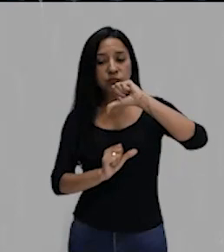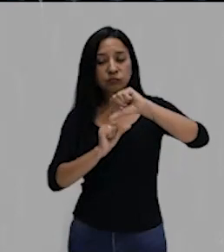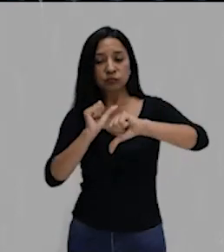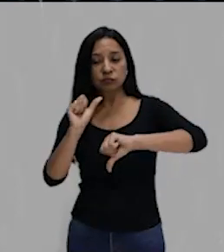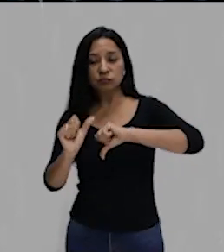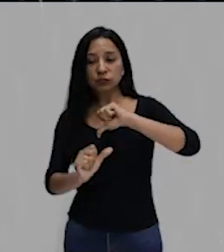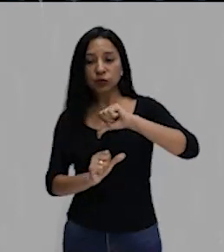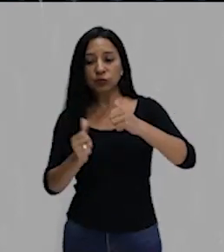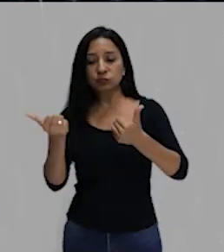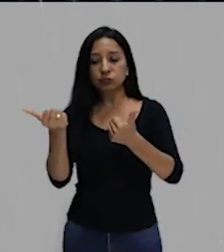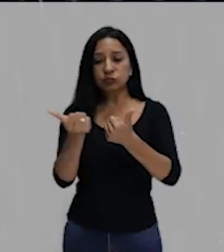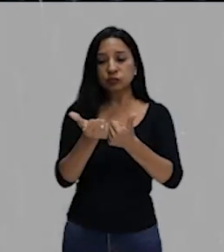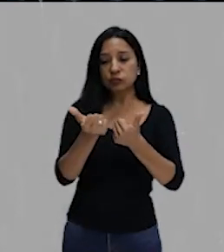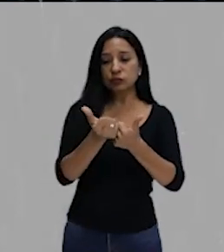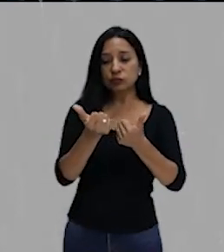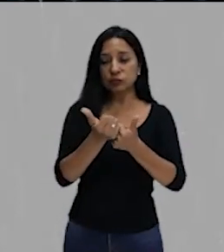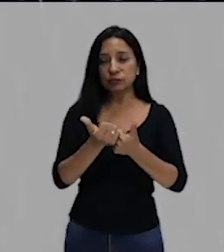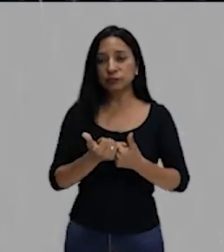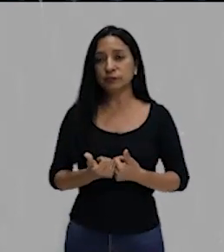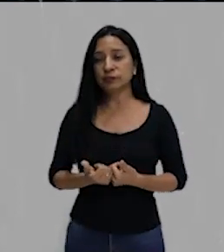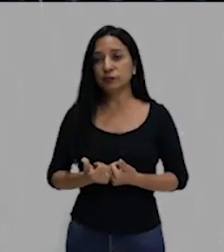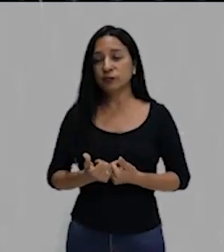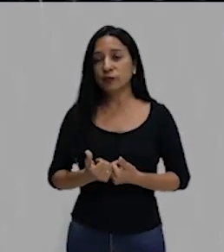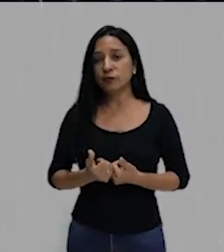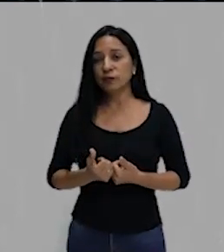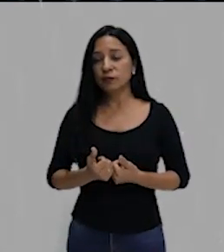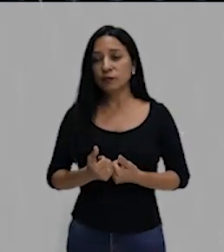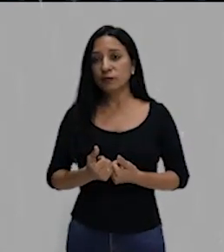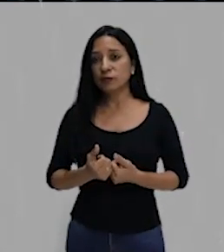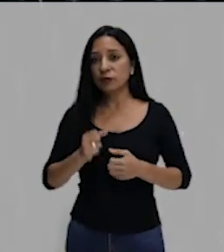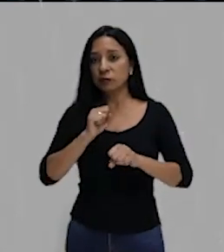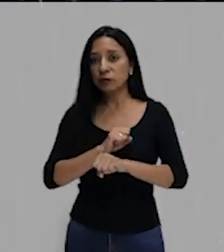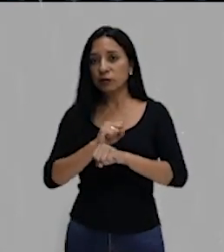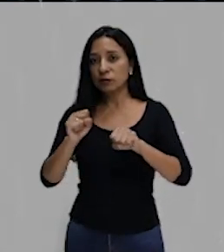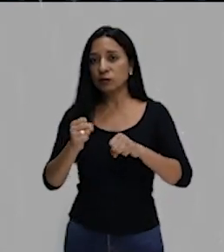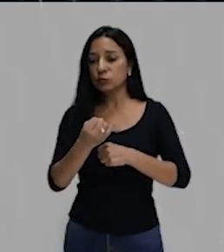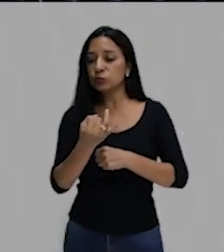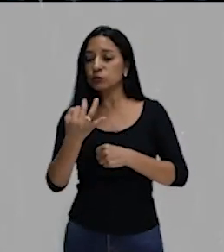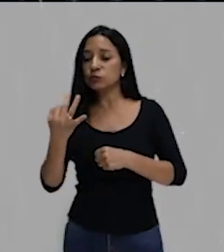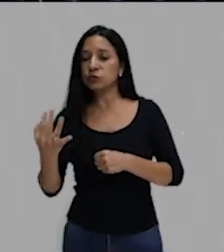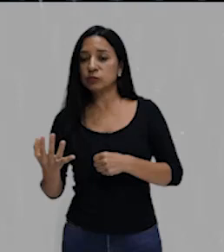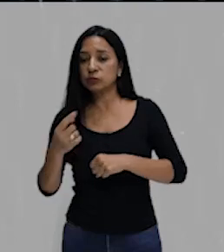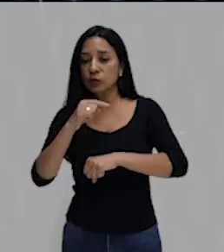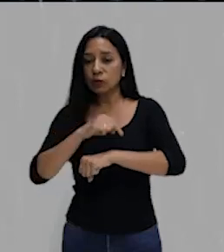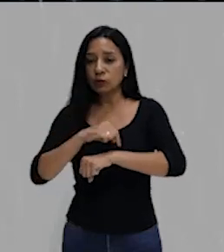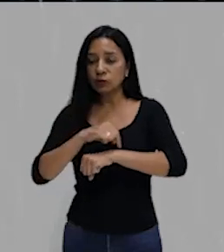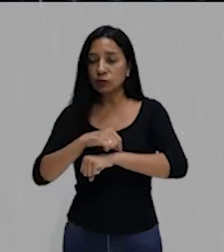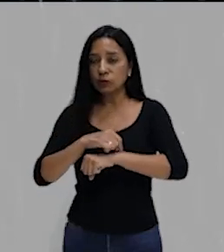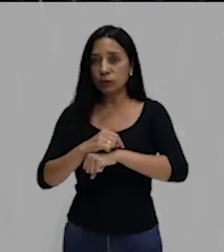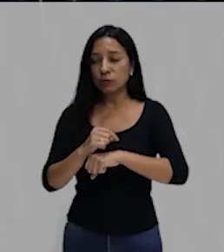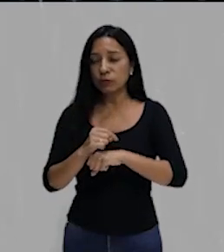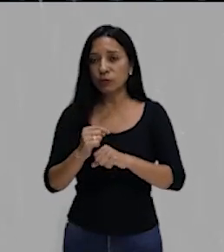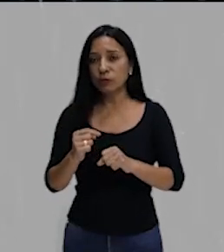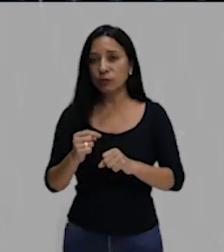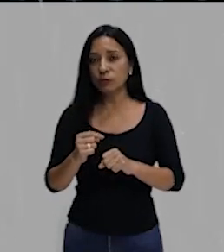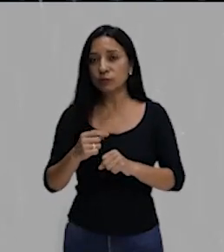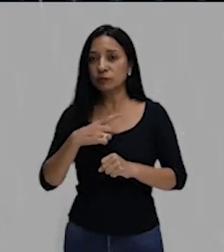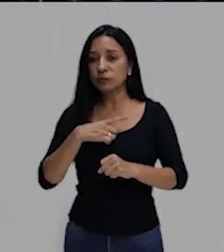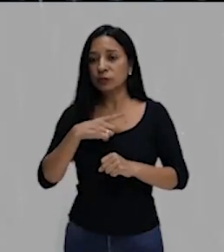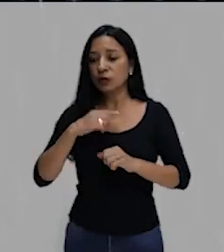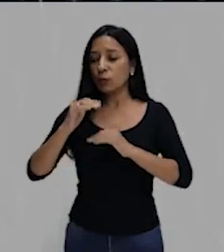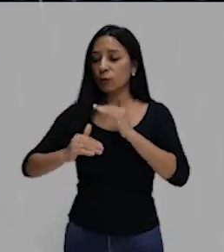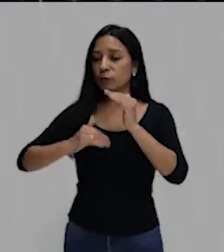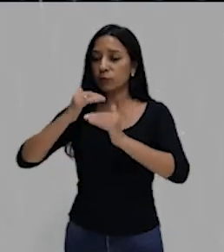Os renováveis, pela grande quantidade de tempo que é necessário para que esses recursos podem ter o processo